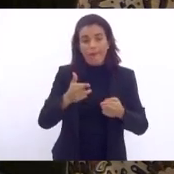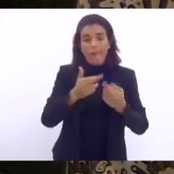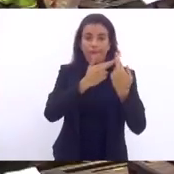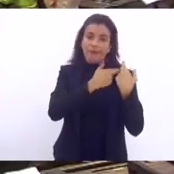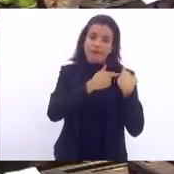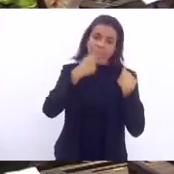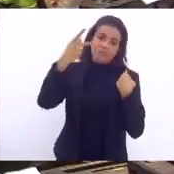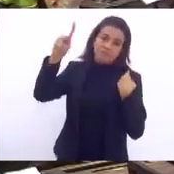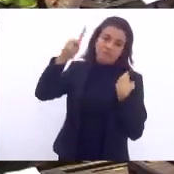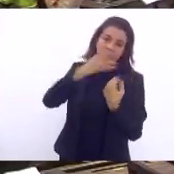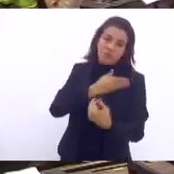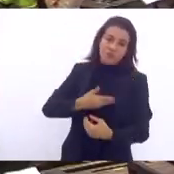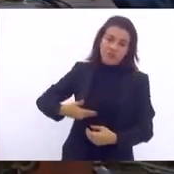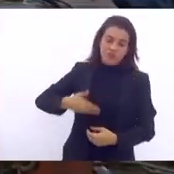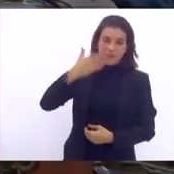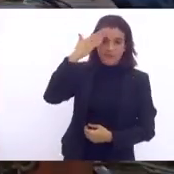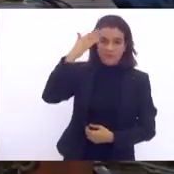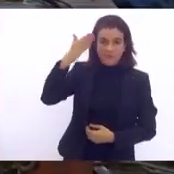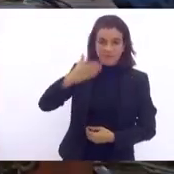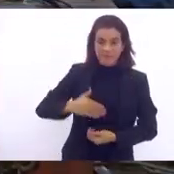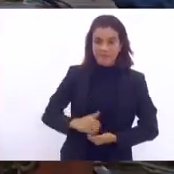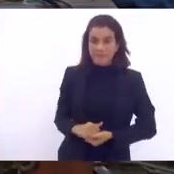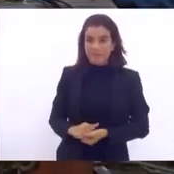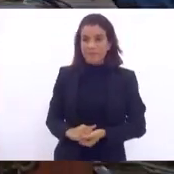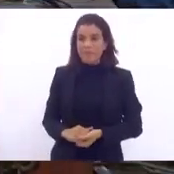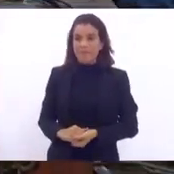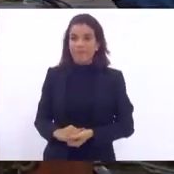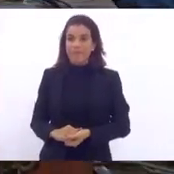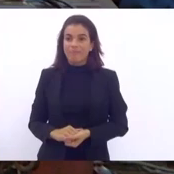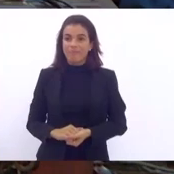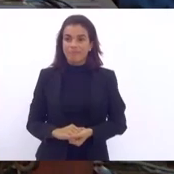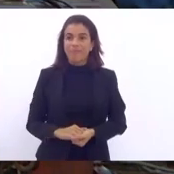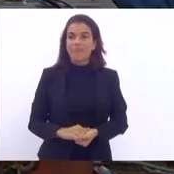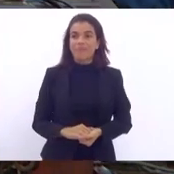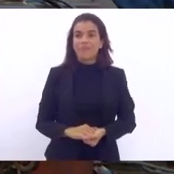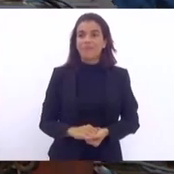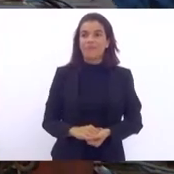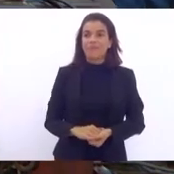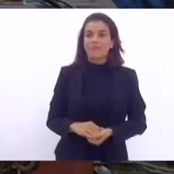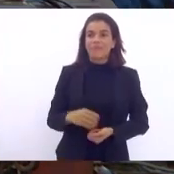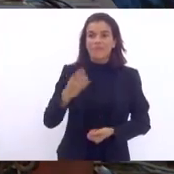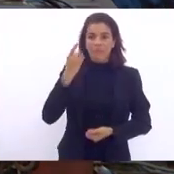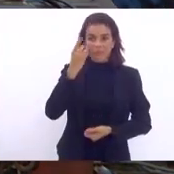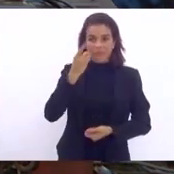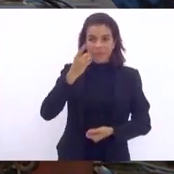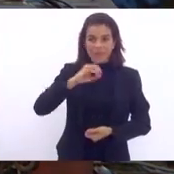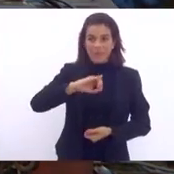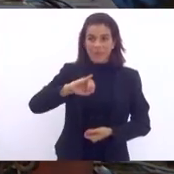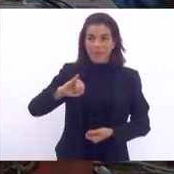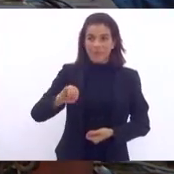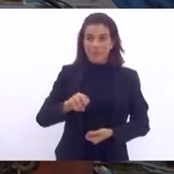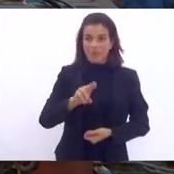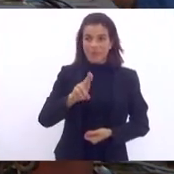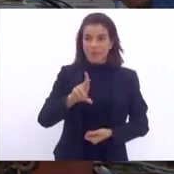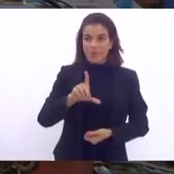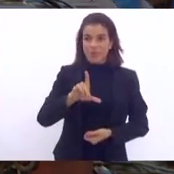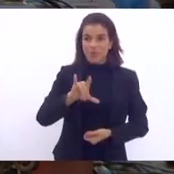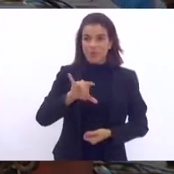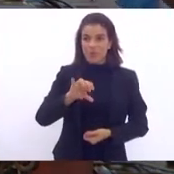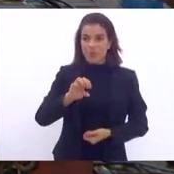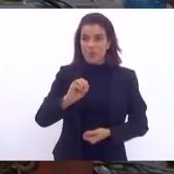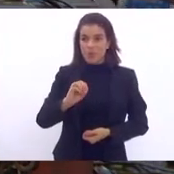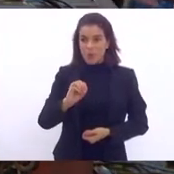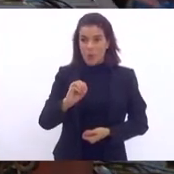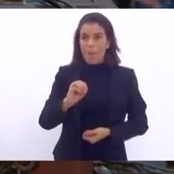presidente. Obrigado, deputado Luiz. Deputado Júlio e deputado Librelon, queria que eu interrompesse Vossa Excelência